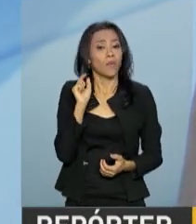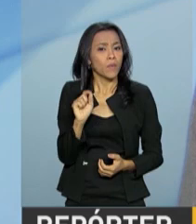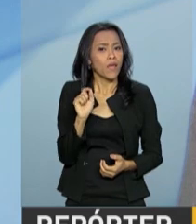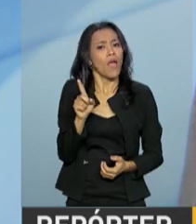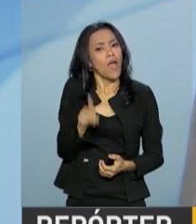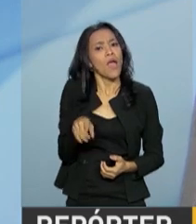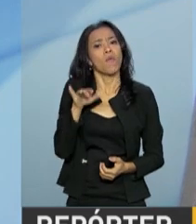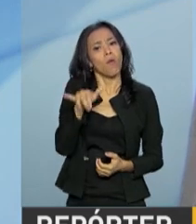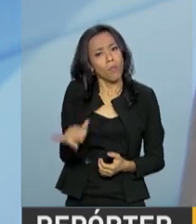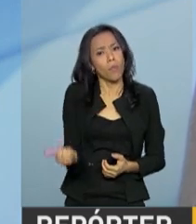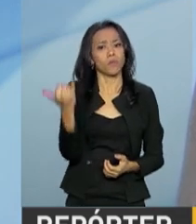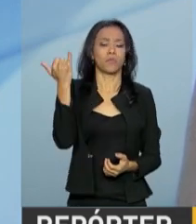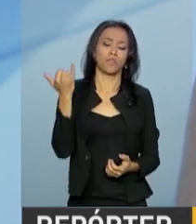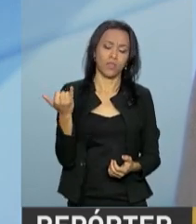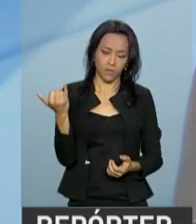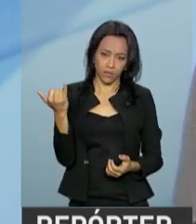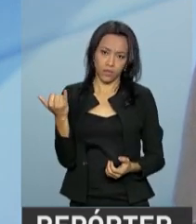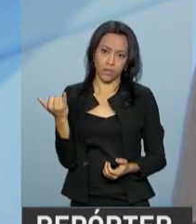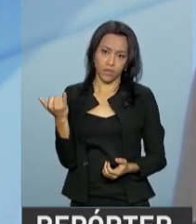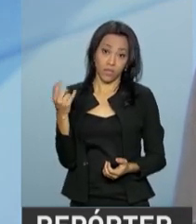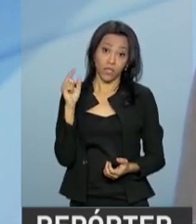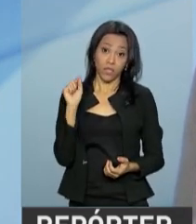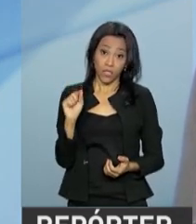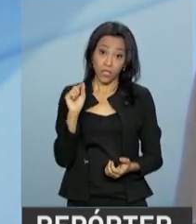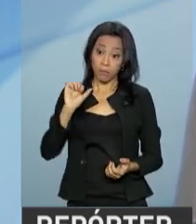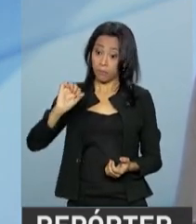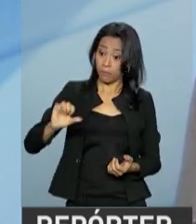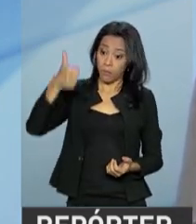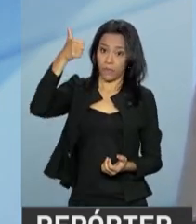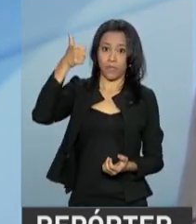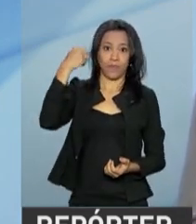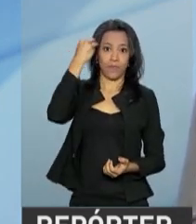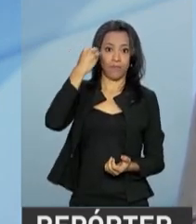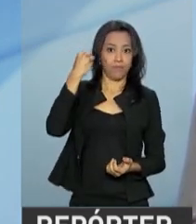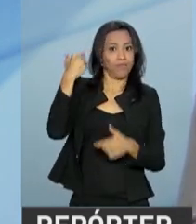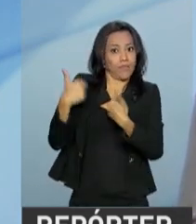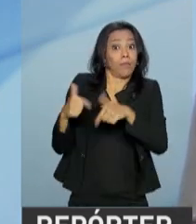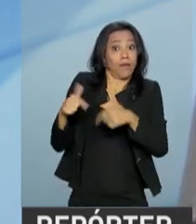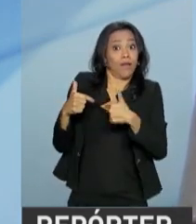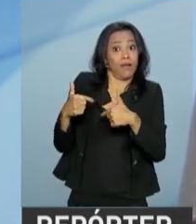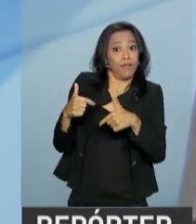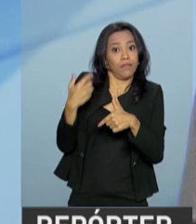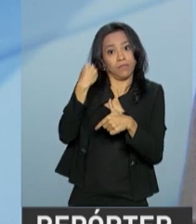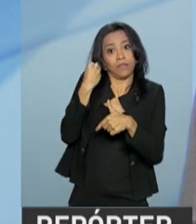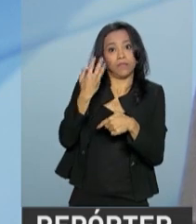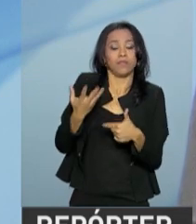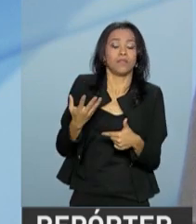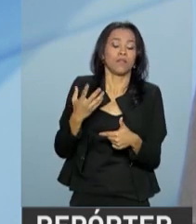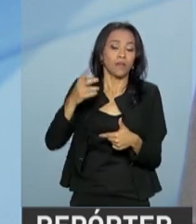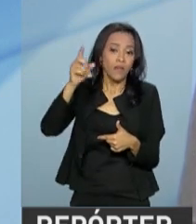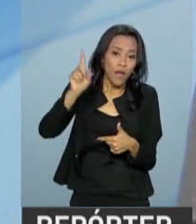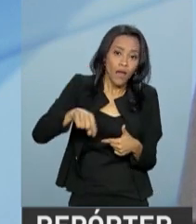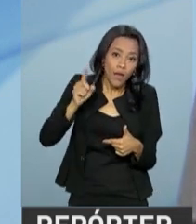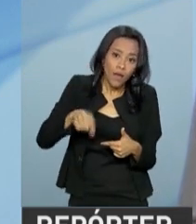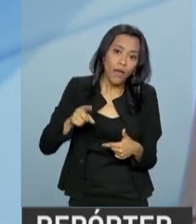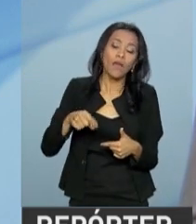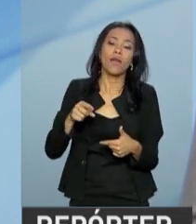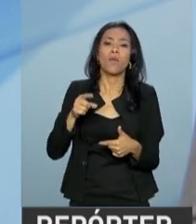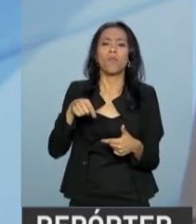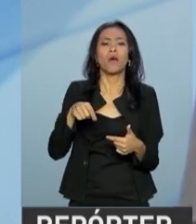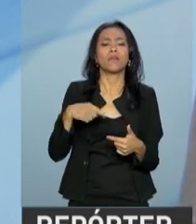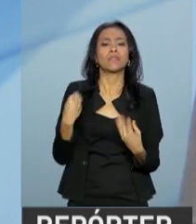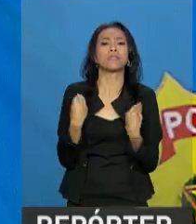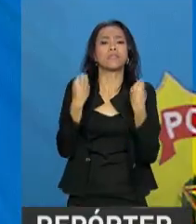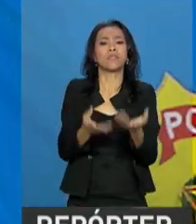uma oportunidade de princípio de primeiro emprego. Ele representa a construção de uma democracia com